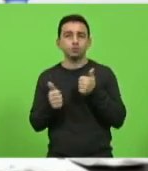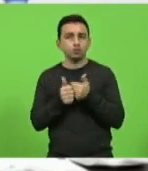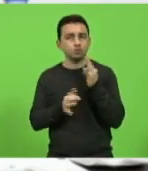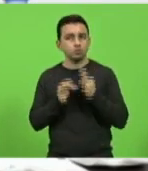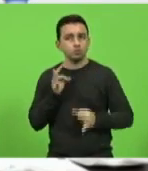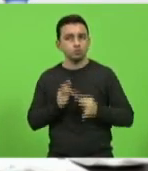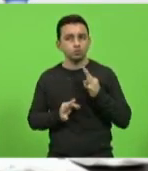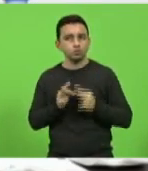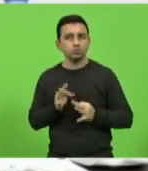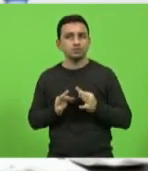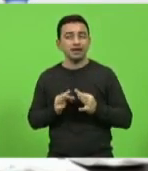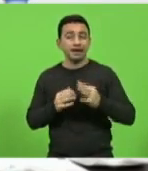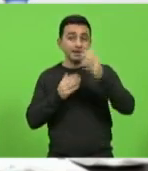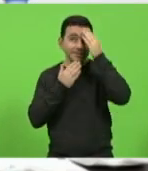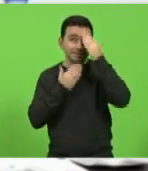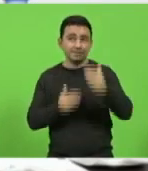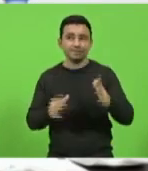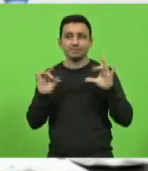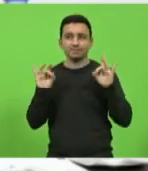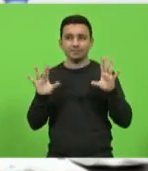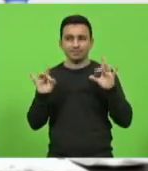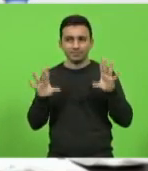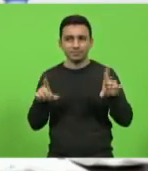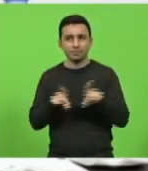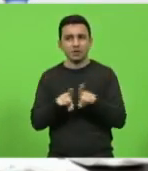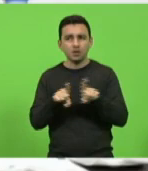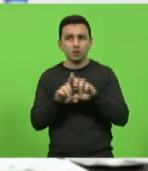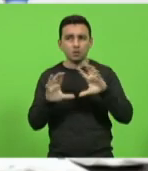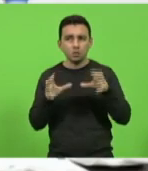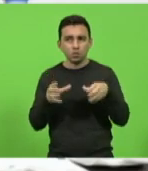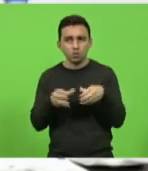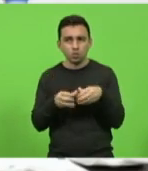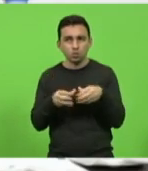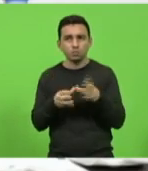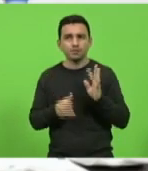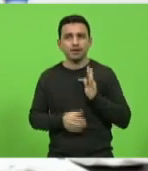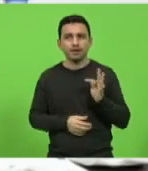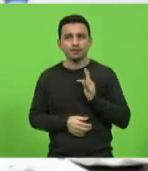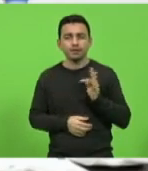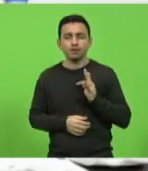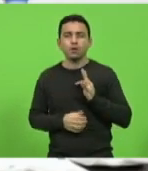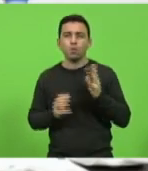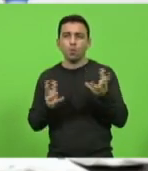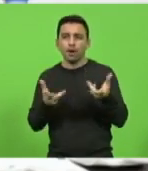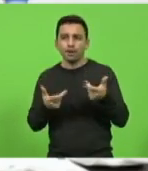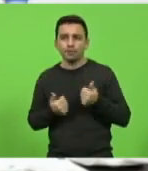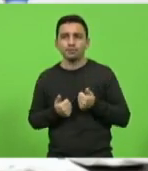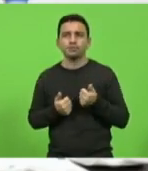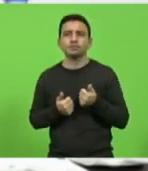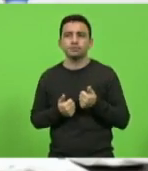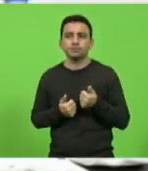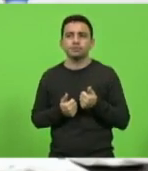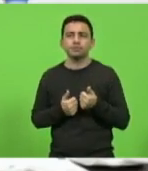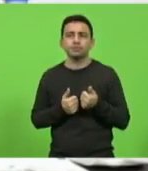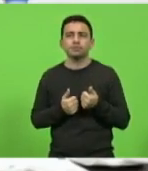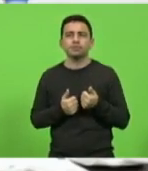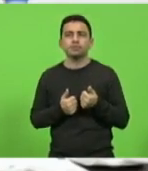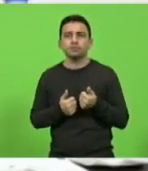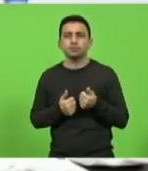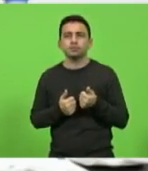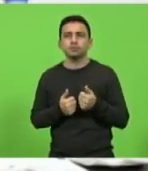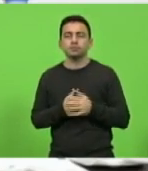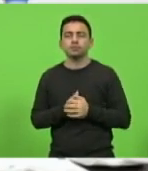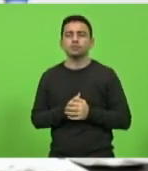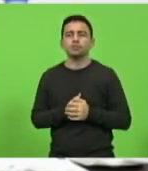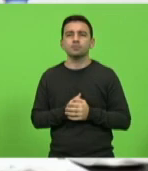quero fazer um agradecimento especial A Equipe técnica da Quality aqui paletes aqui no tribunal de justiça através do Sr